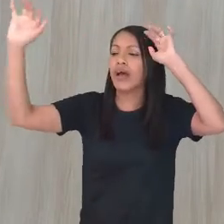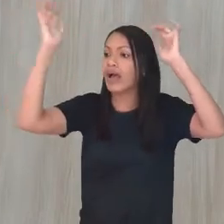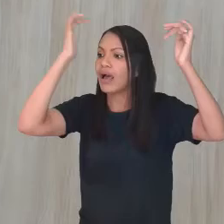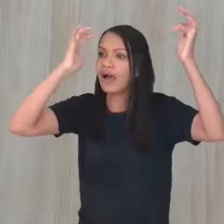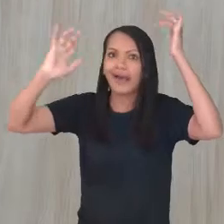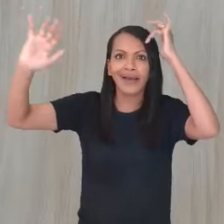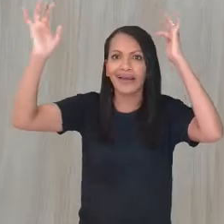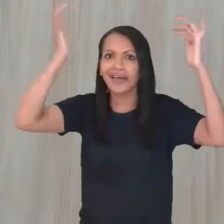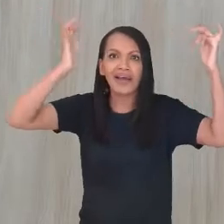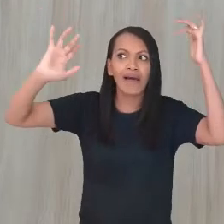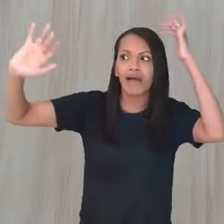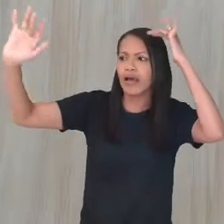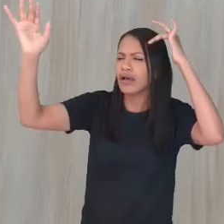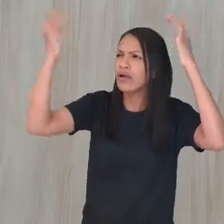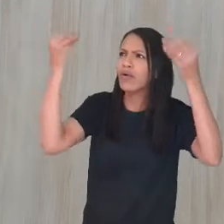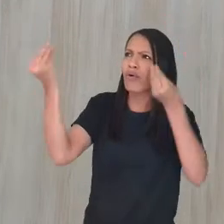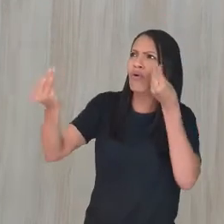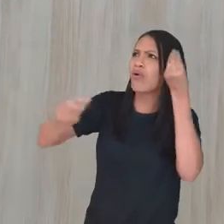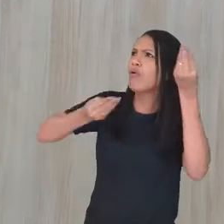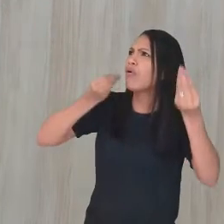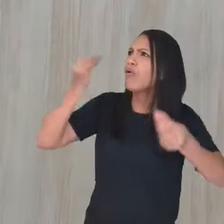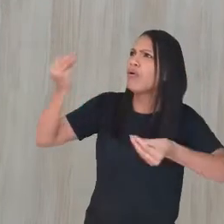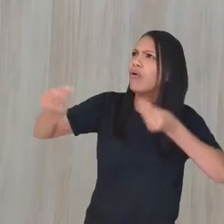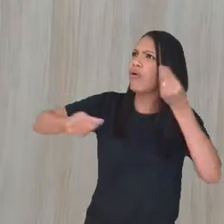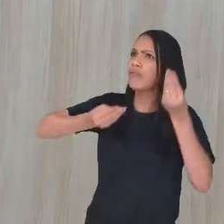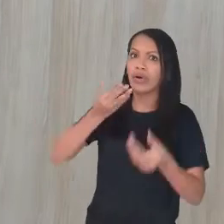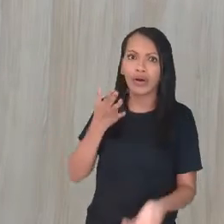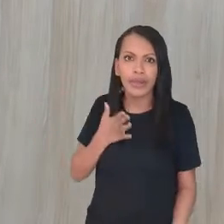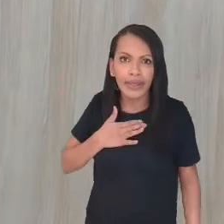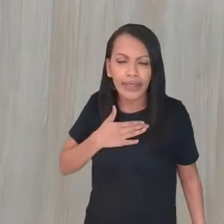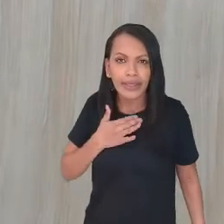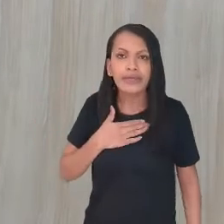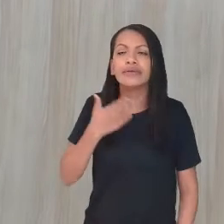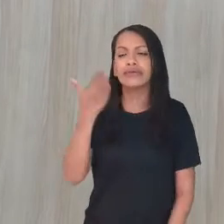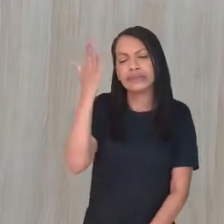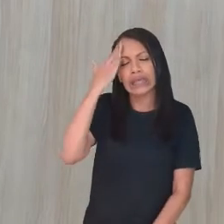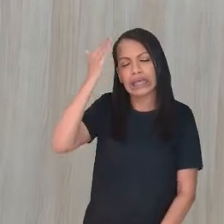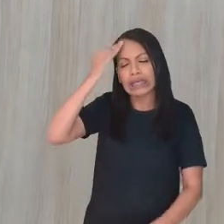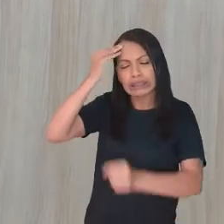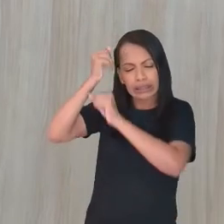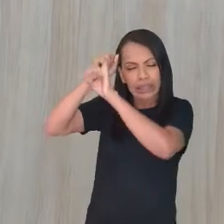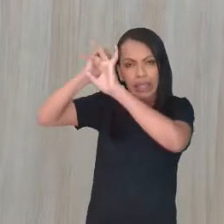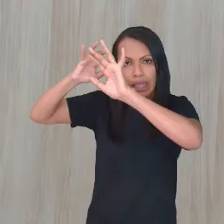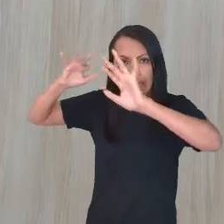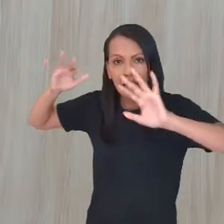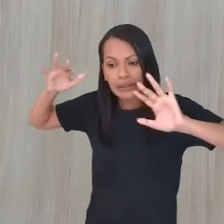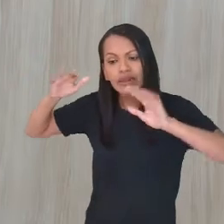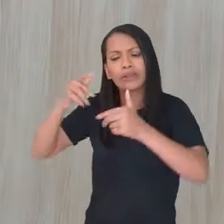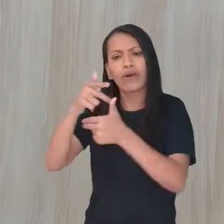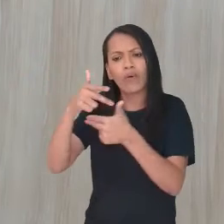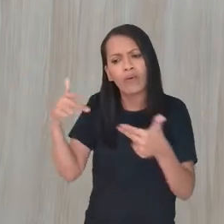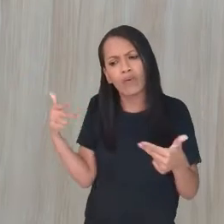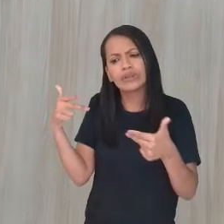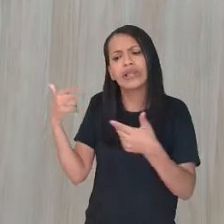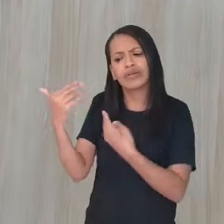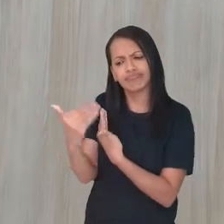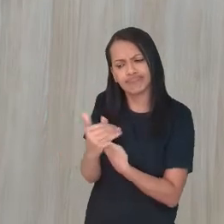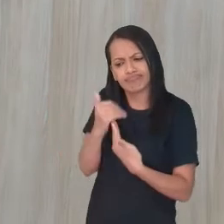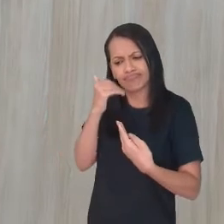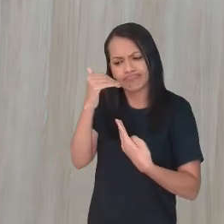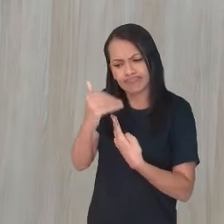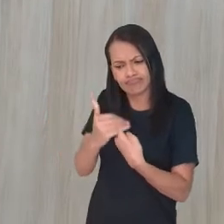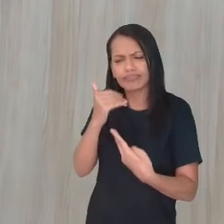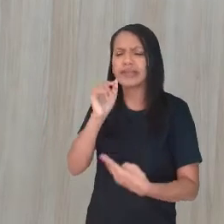foi imaginando esse percurso, a gente foi entendendo a mensagem que ele quis passar para a gente, e isso sim